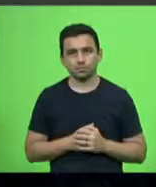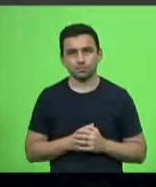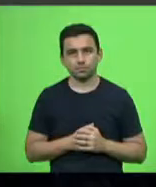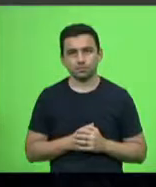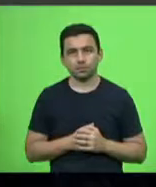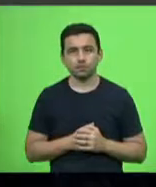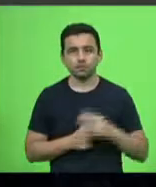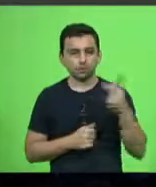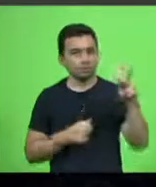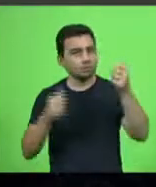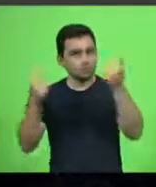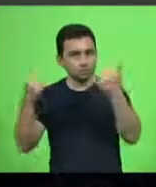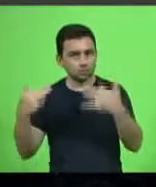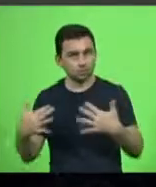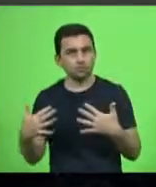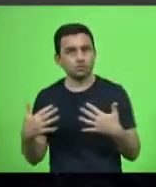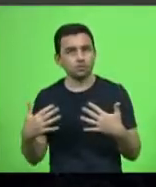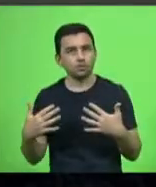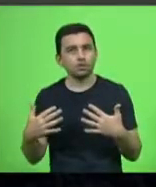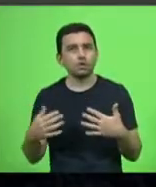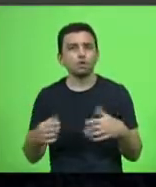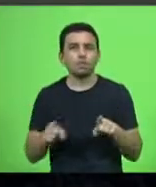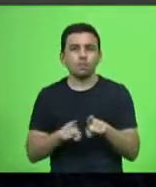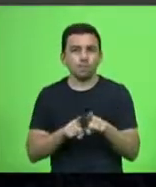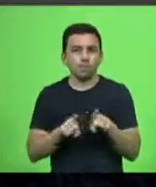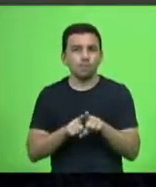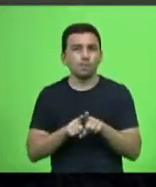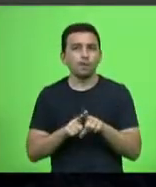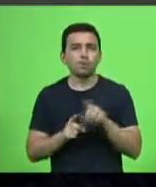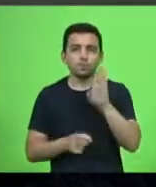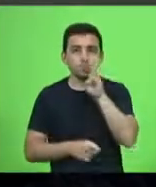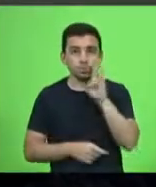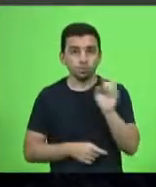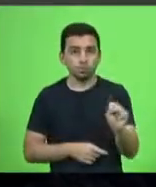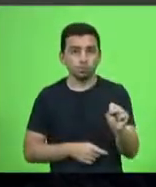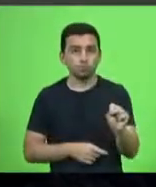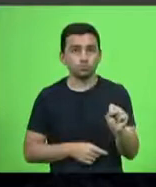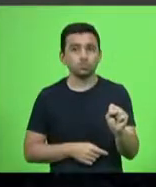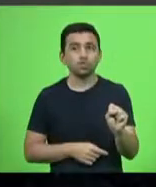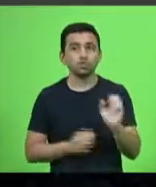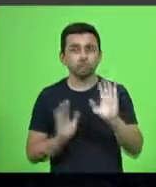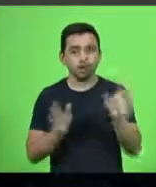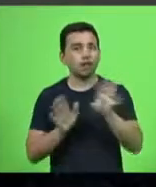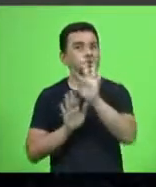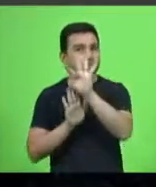sua manifestação e a manifestação do deputado Bruno esteve no texto